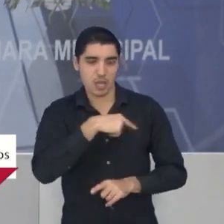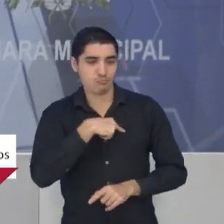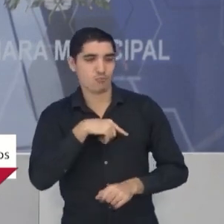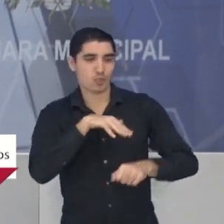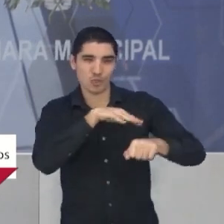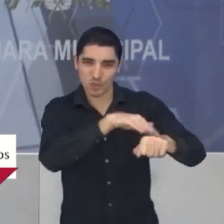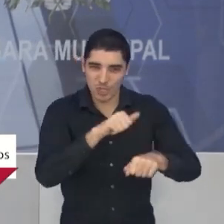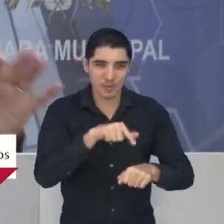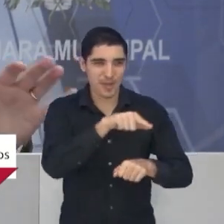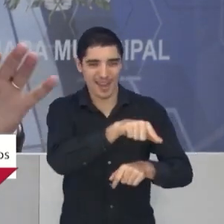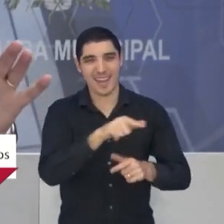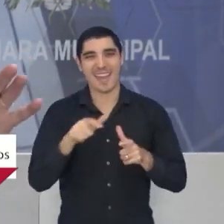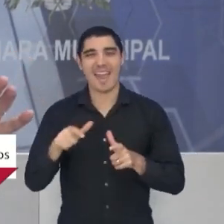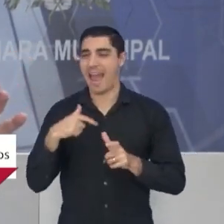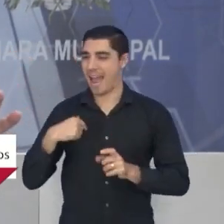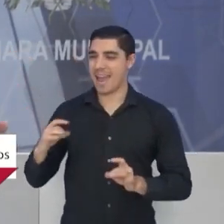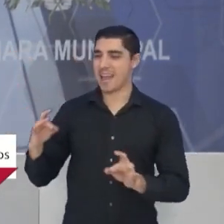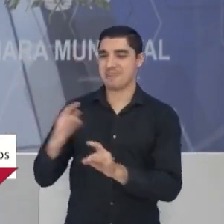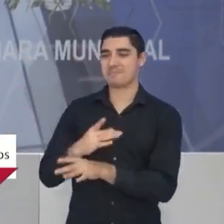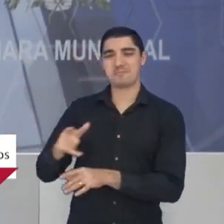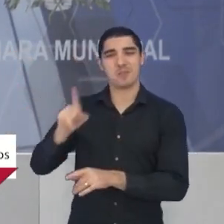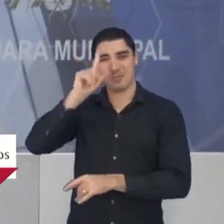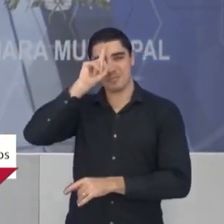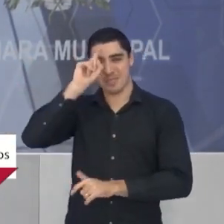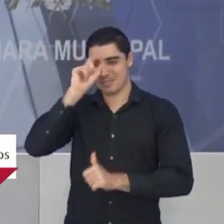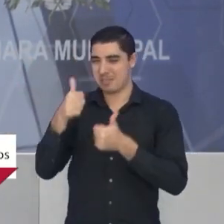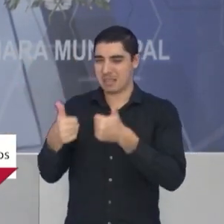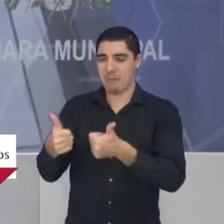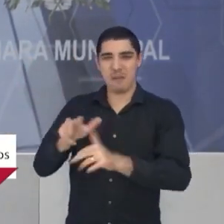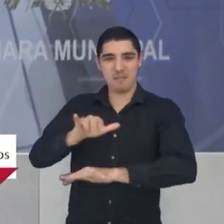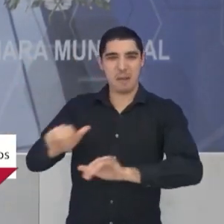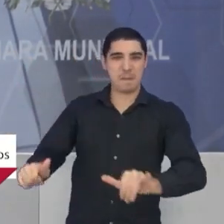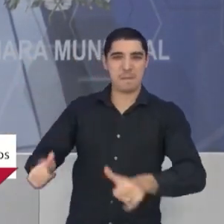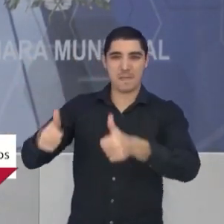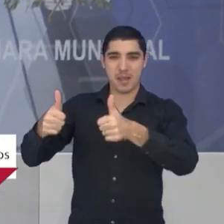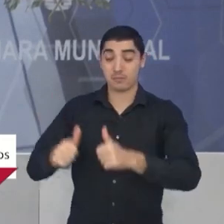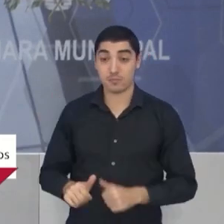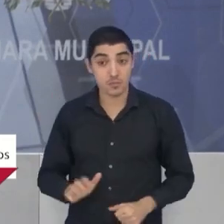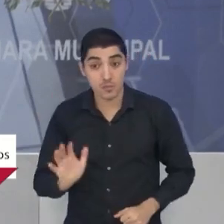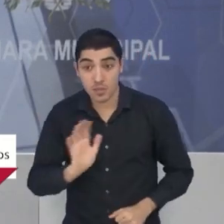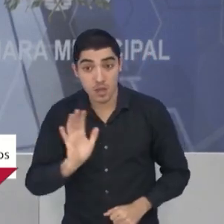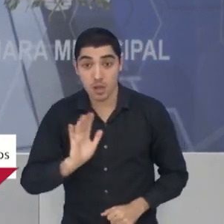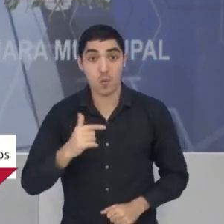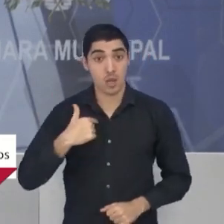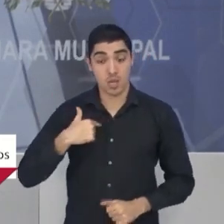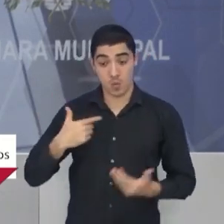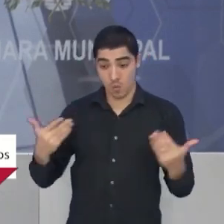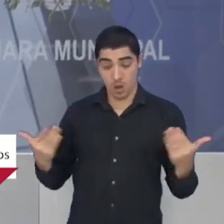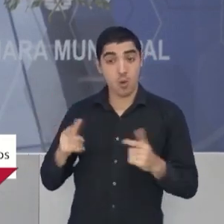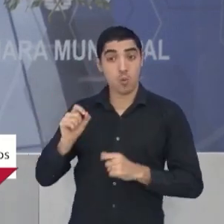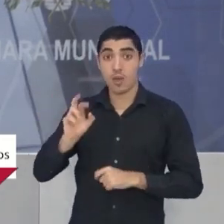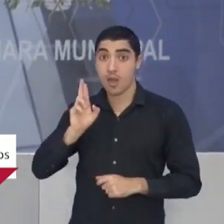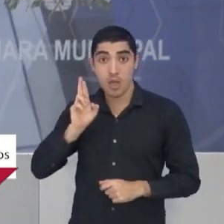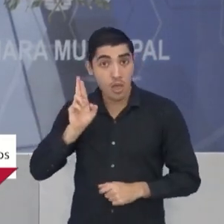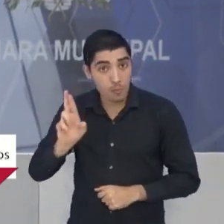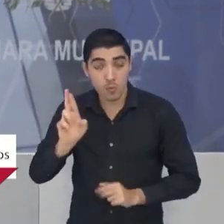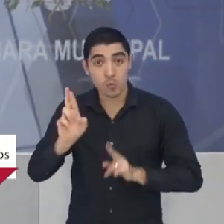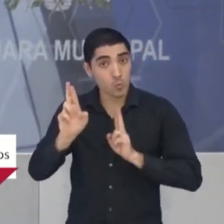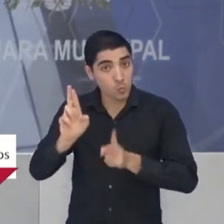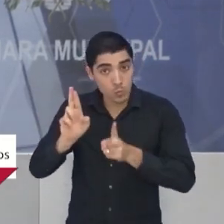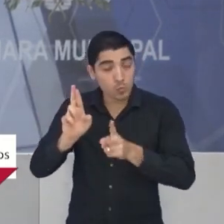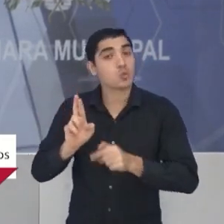seu hospital e acabou a sua responsabilidade de jeito nenhum a sua responsabilidade só mudou de